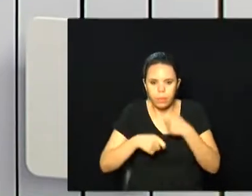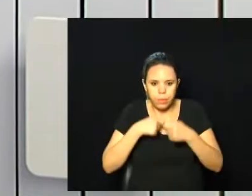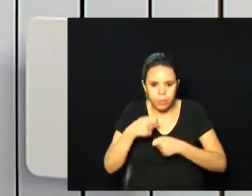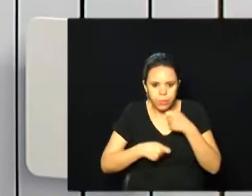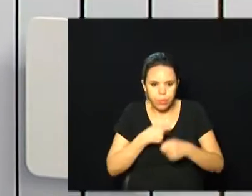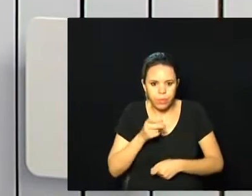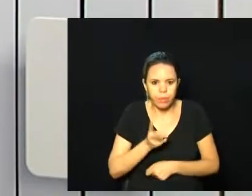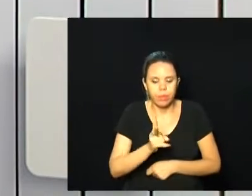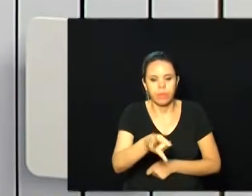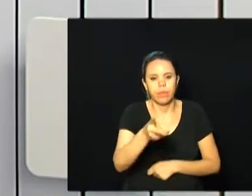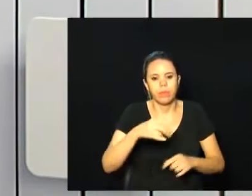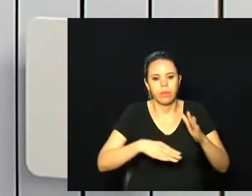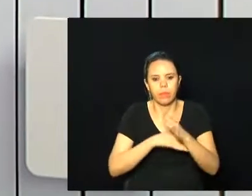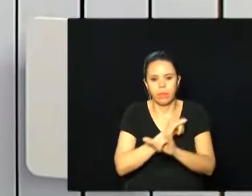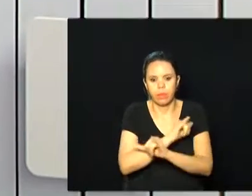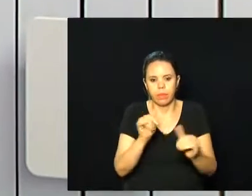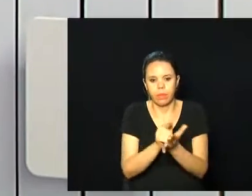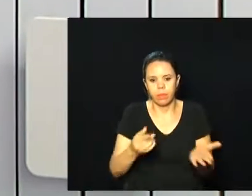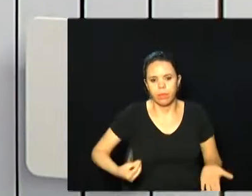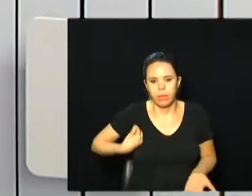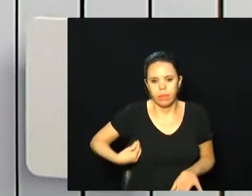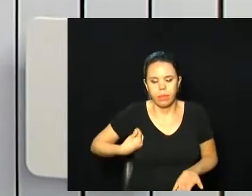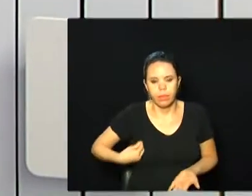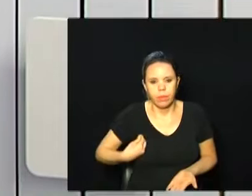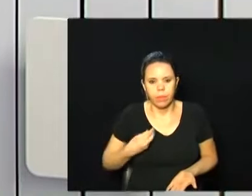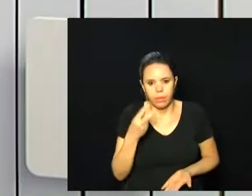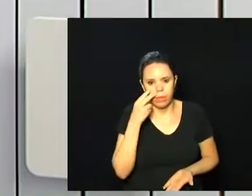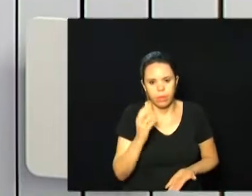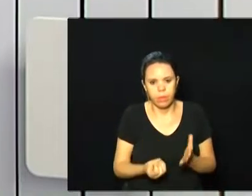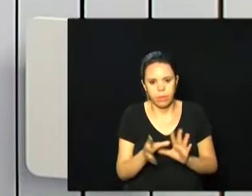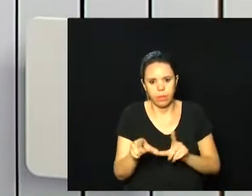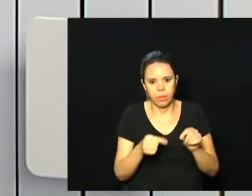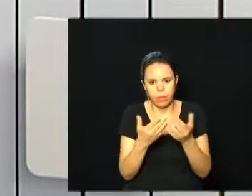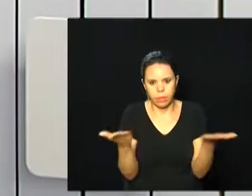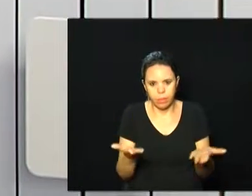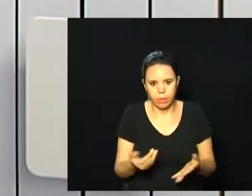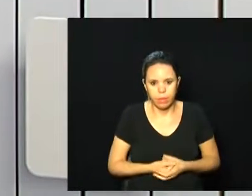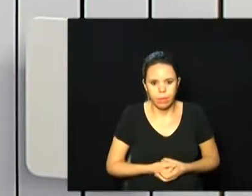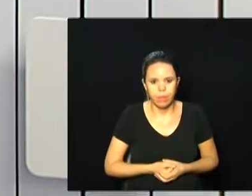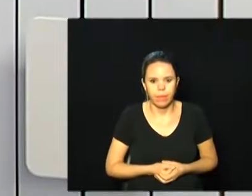gente segue com o Câmara Notícia ao vivo e veja o que separamos para você hoje.